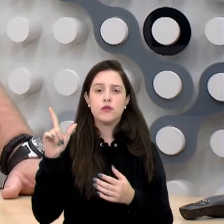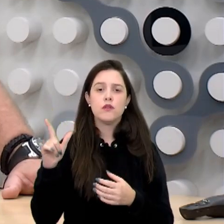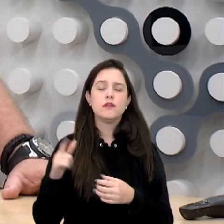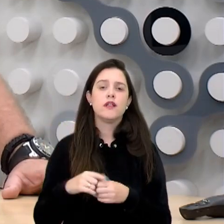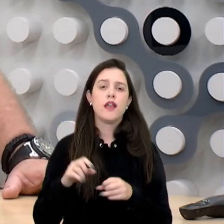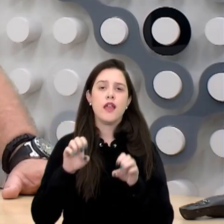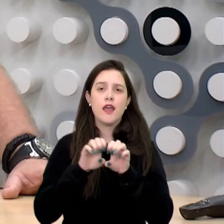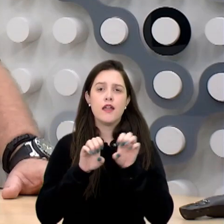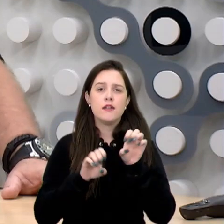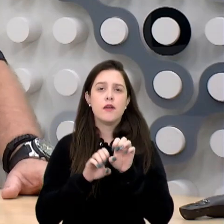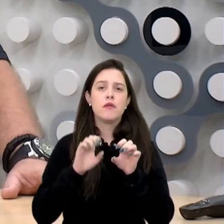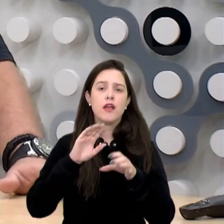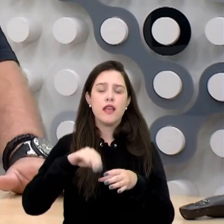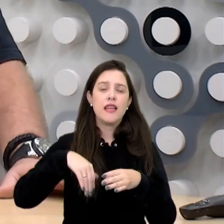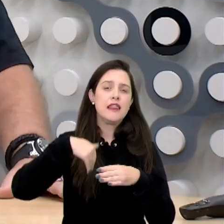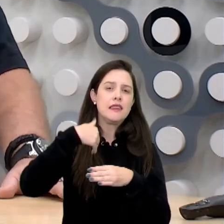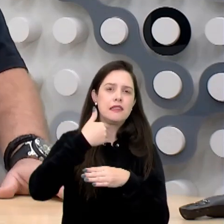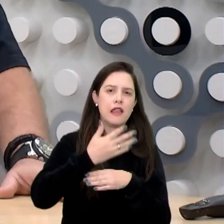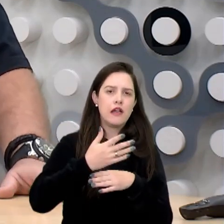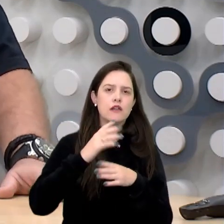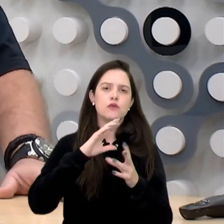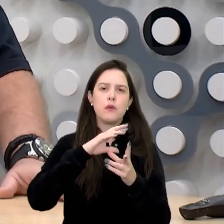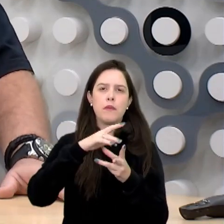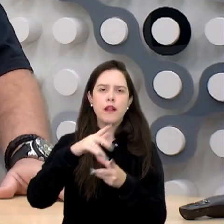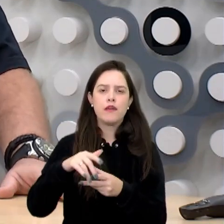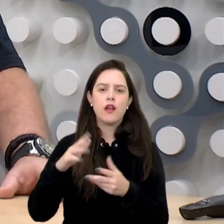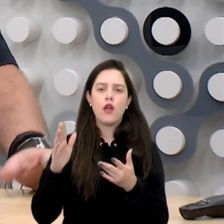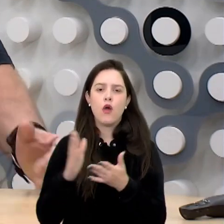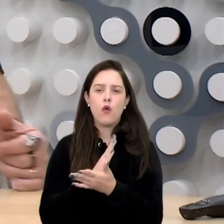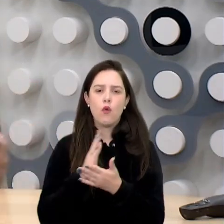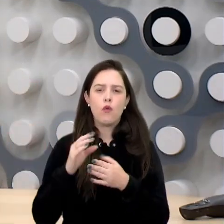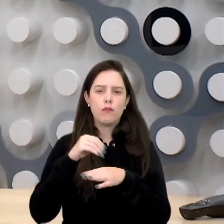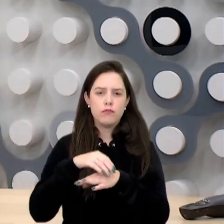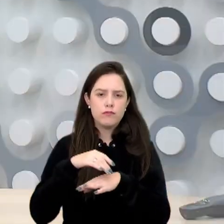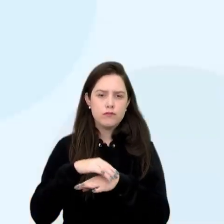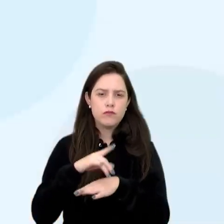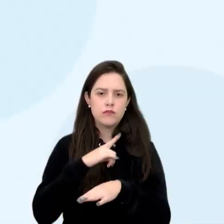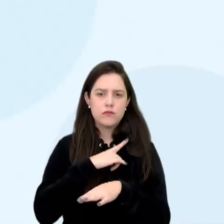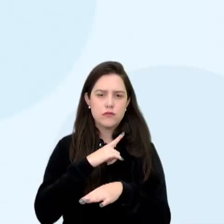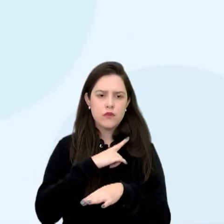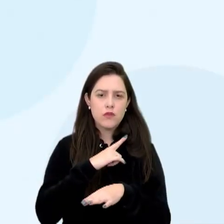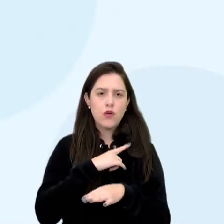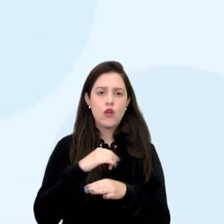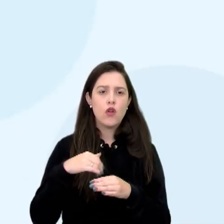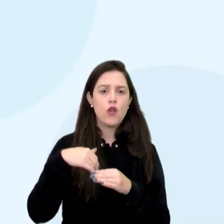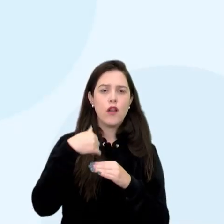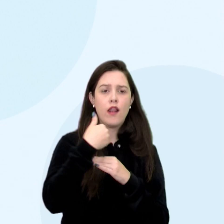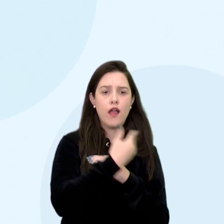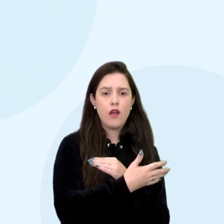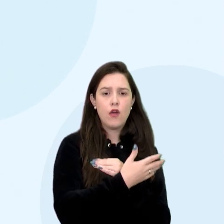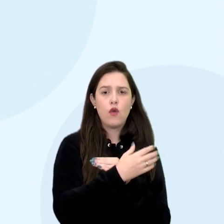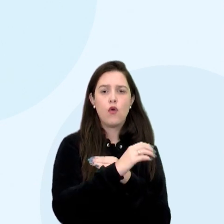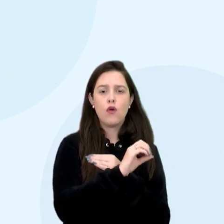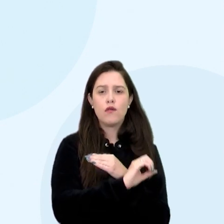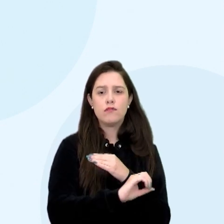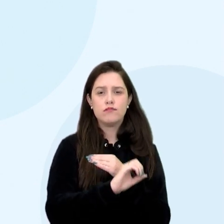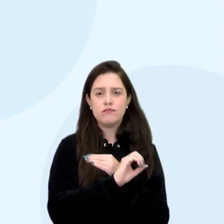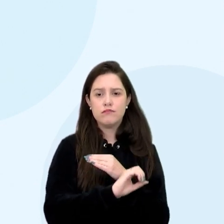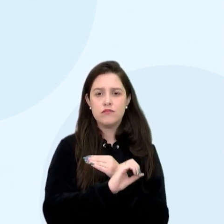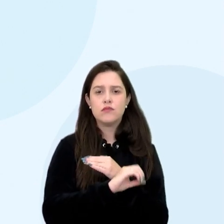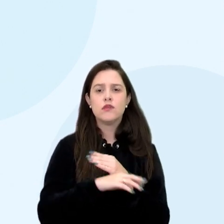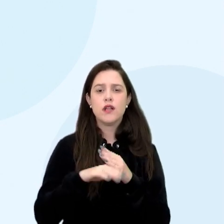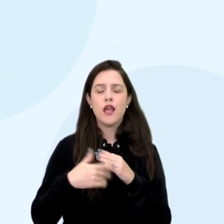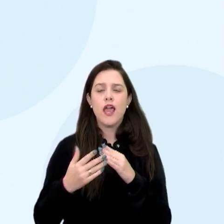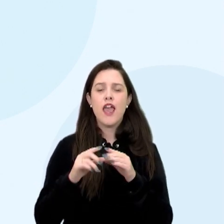estrutura interna do planeta aí com as dimensões, né? Então nós vimos aí a crosta continental, como eu falei para vocês, é uma crosta